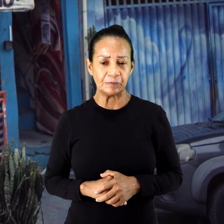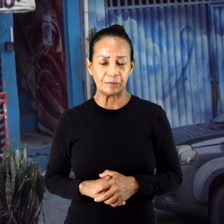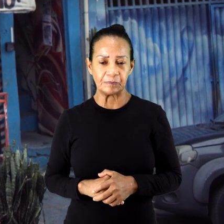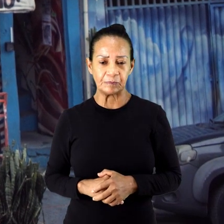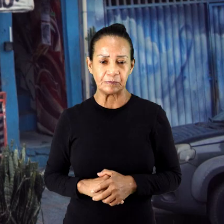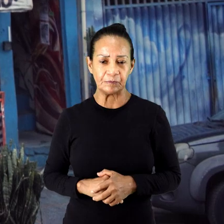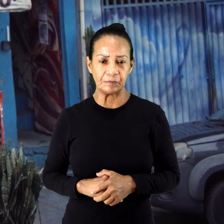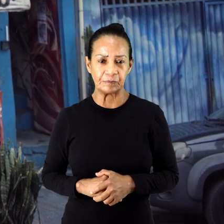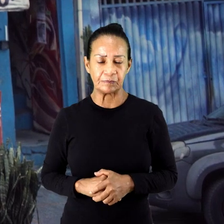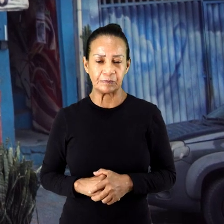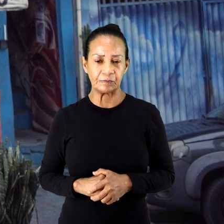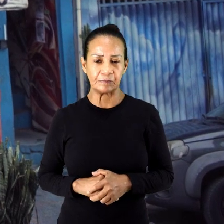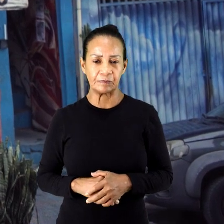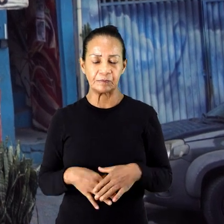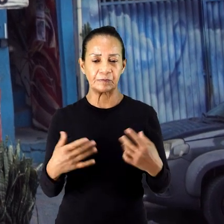São Mateus em Movimento.